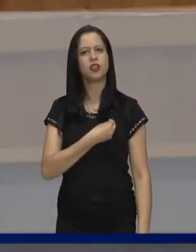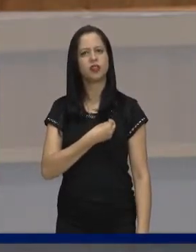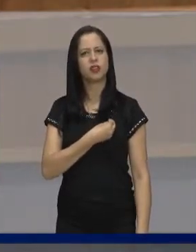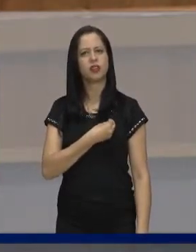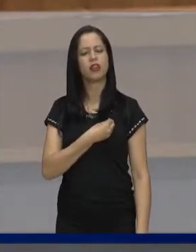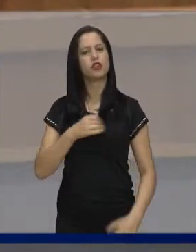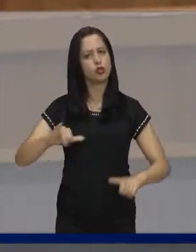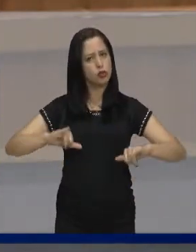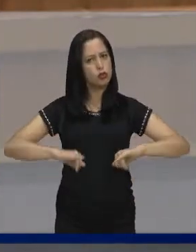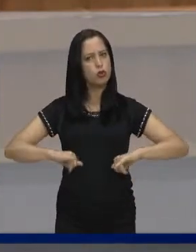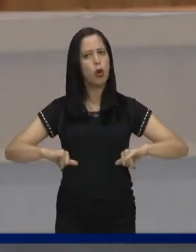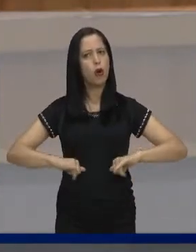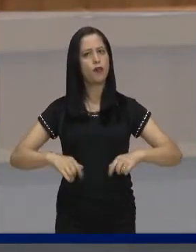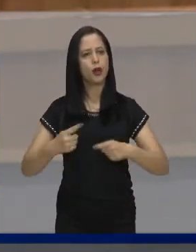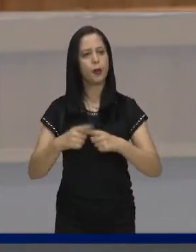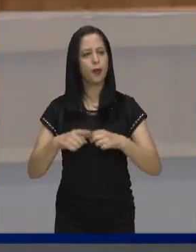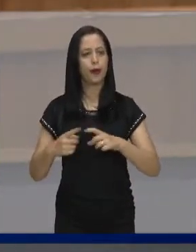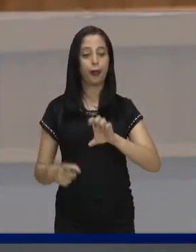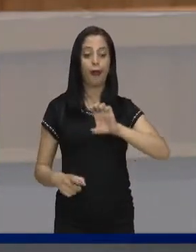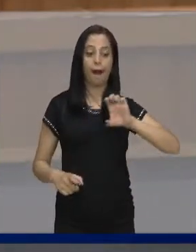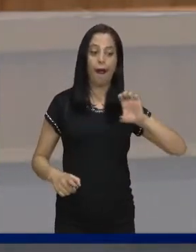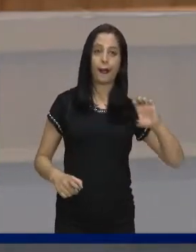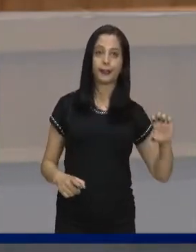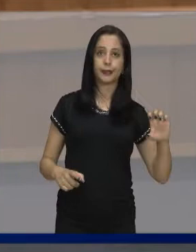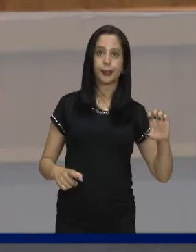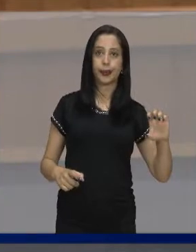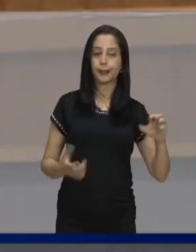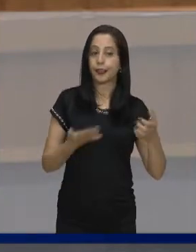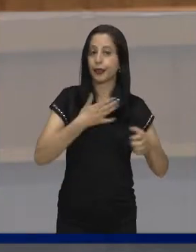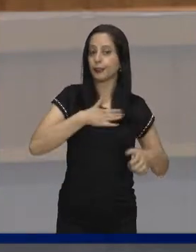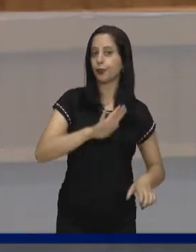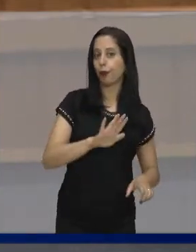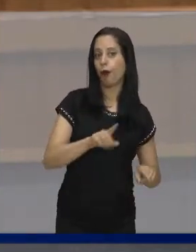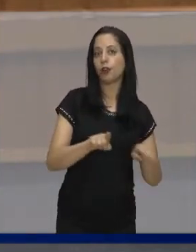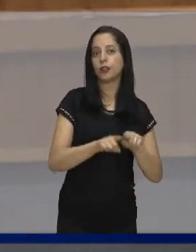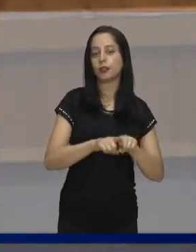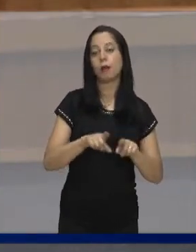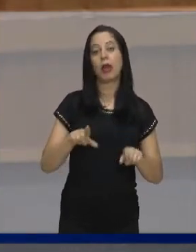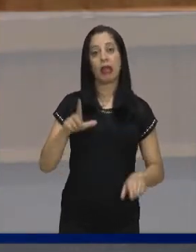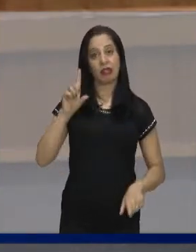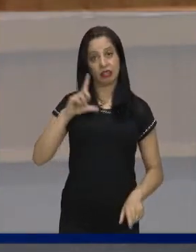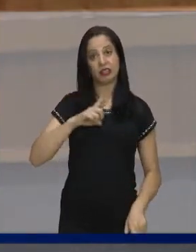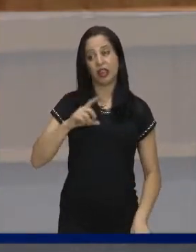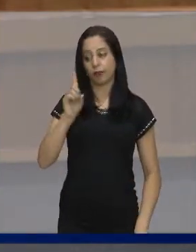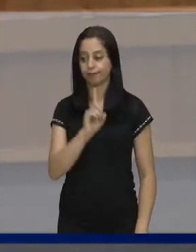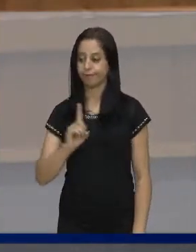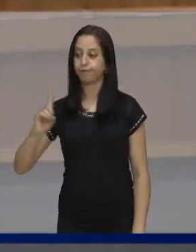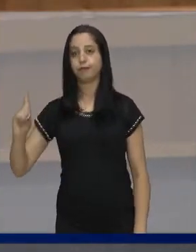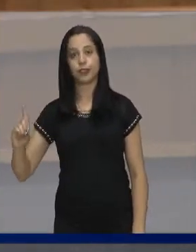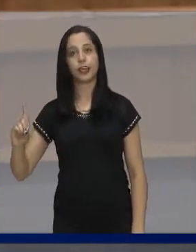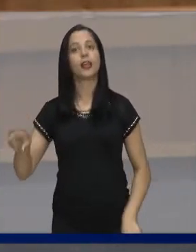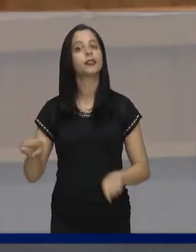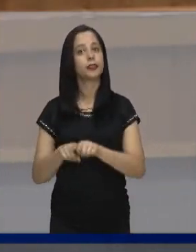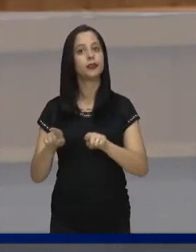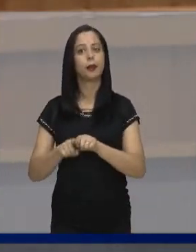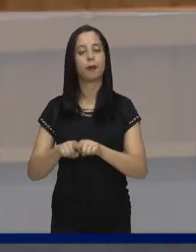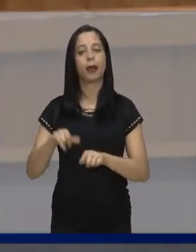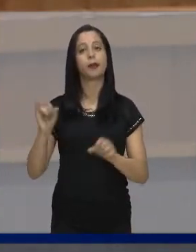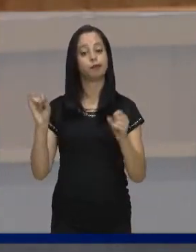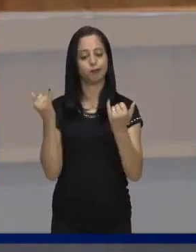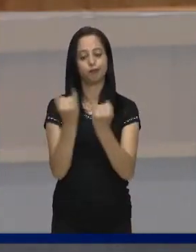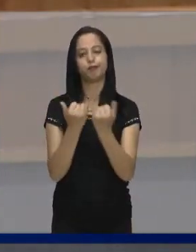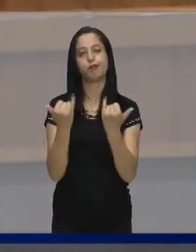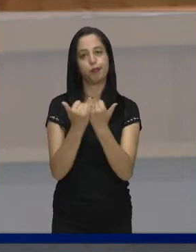esquerda, né? E tem o extremismo da direita também, que faz um monte de bobagem aí no dia a dia. E agora,